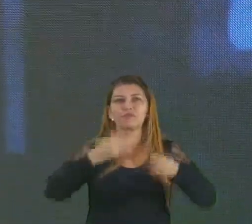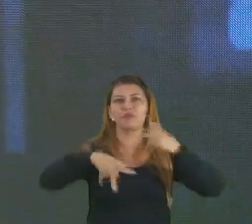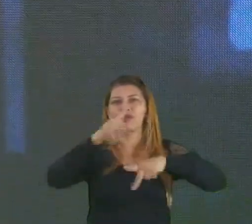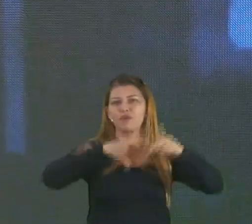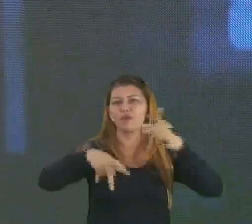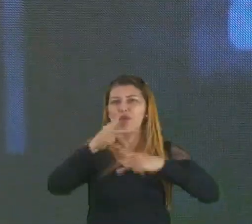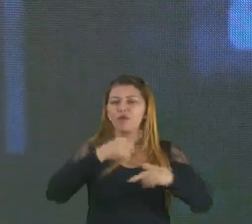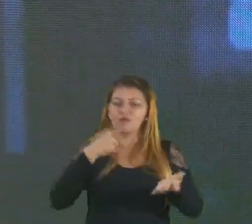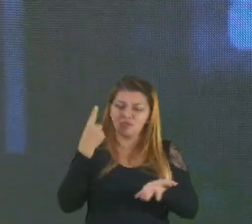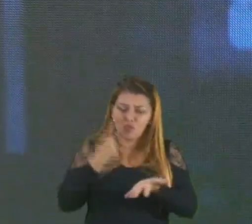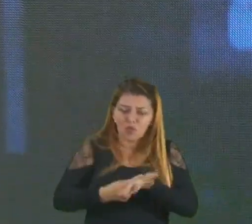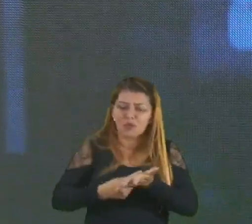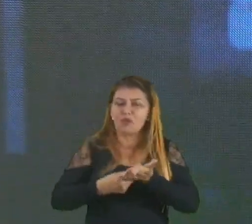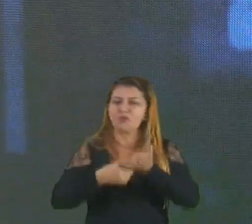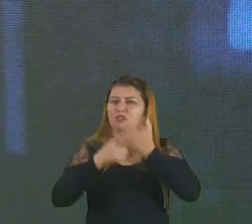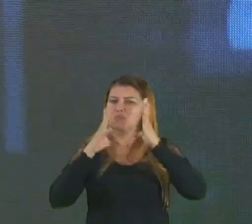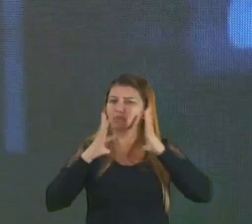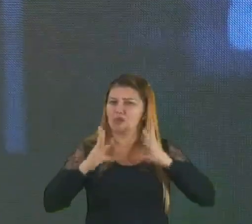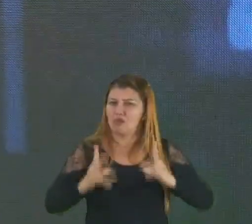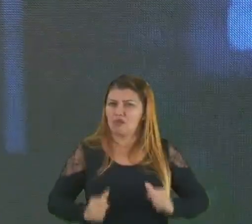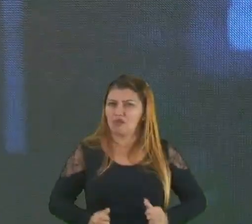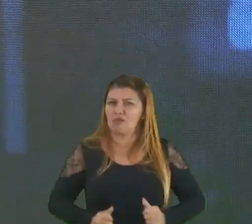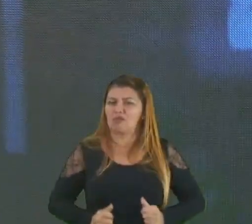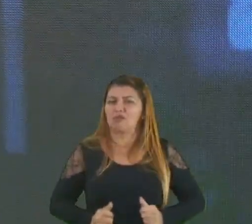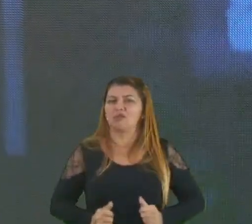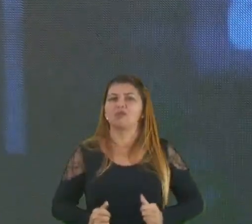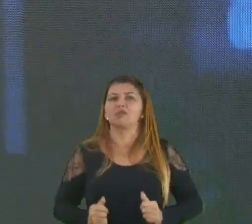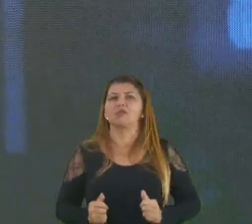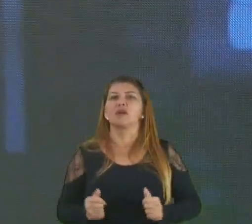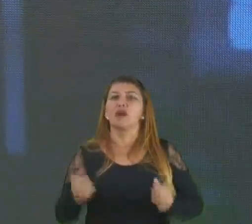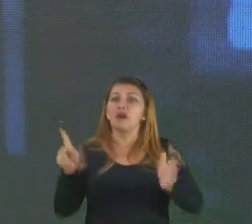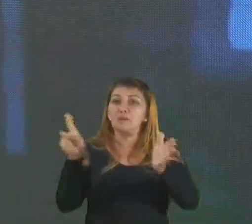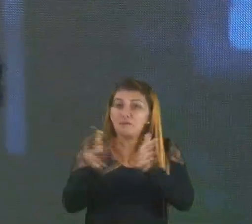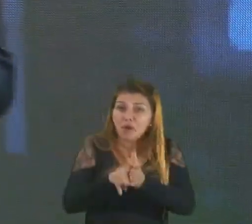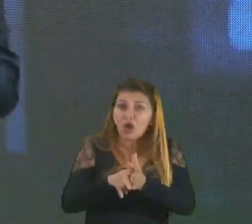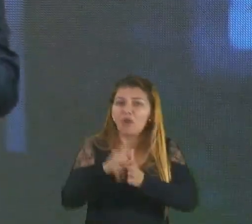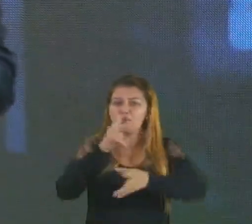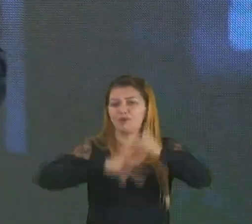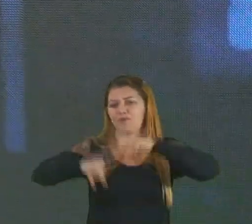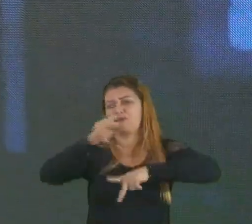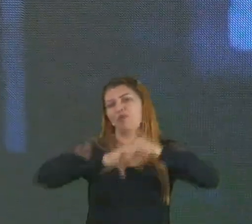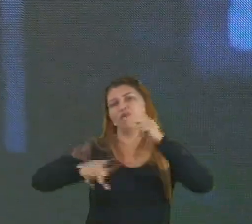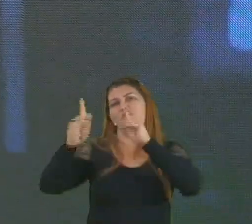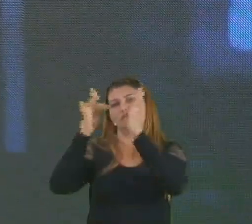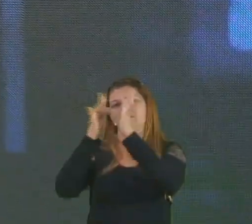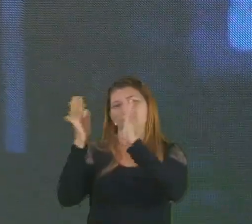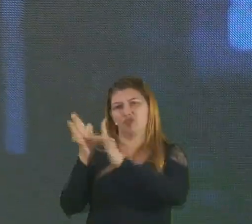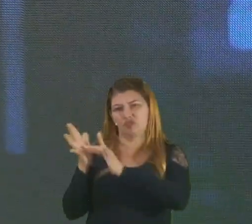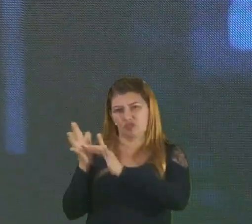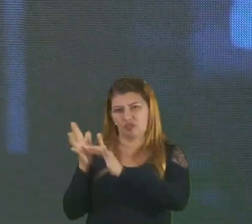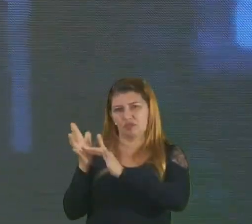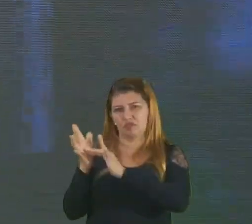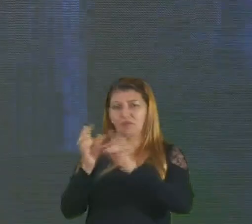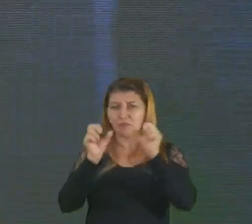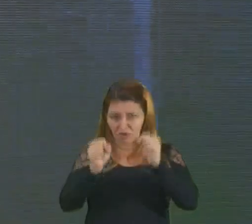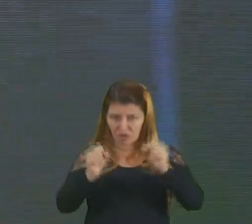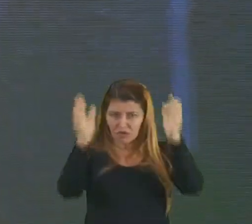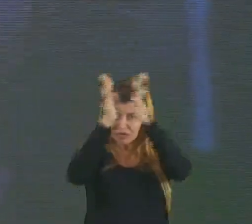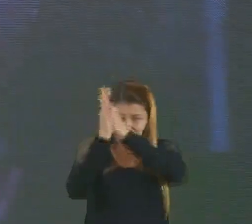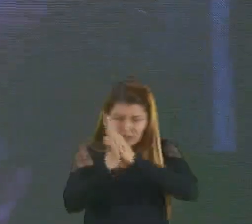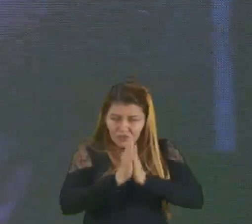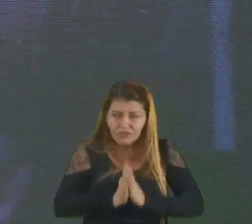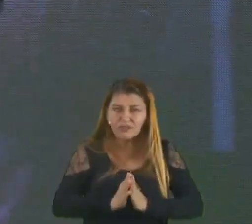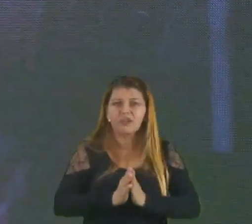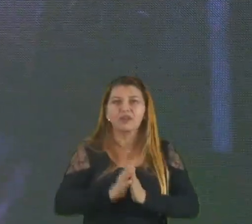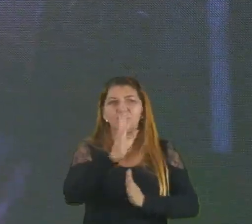igreja comprometida, é a noiva de Jesus. Quantos podem adorar o nome do